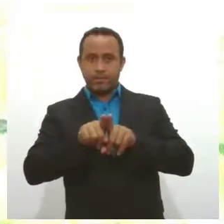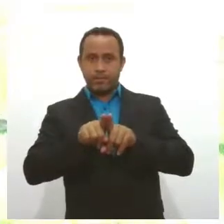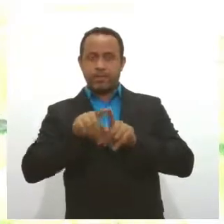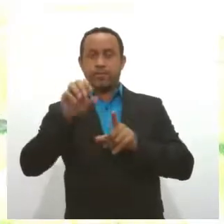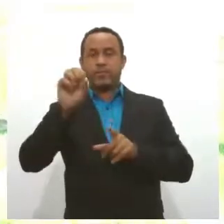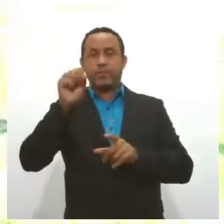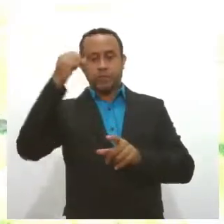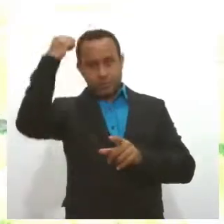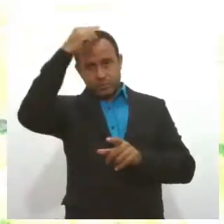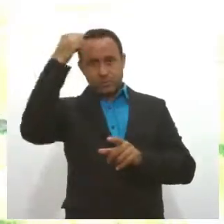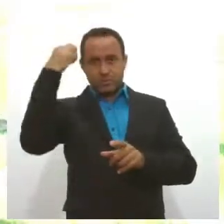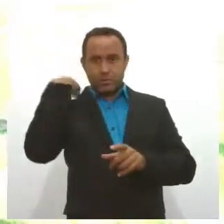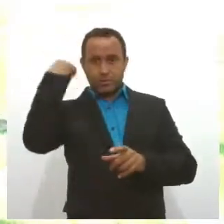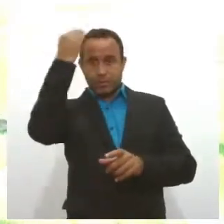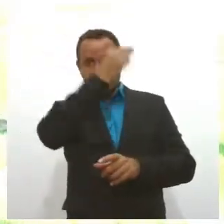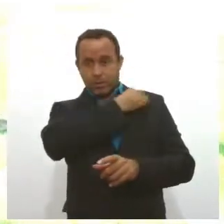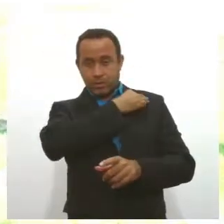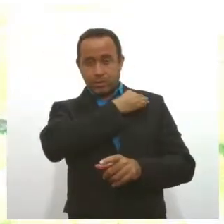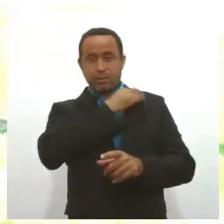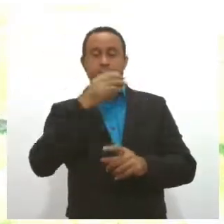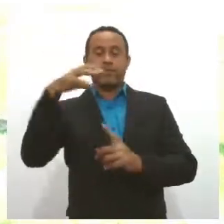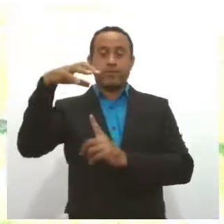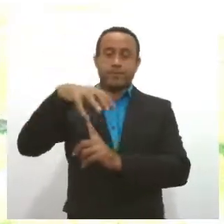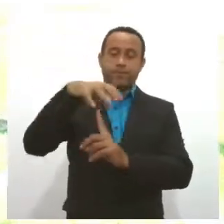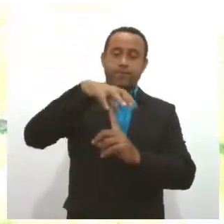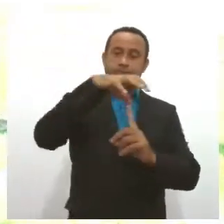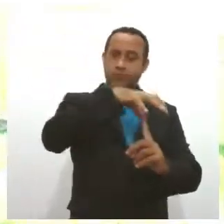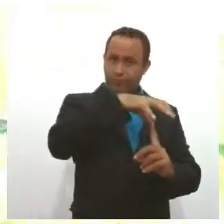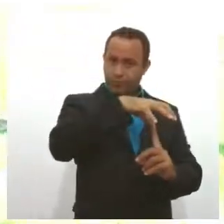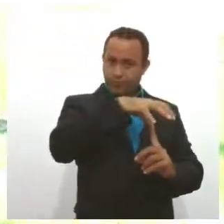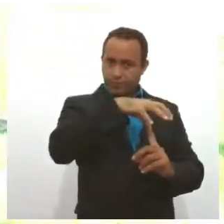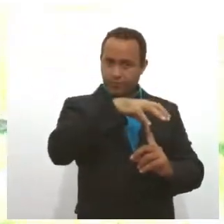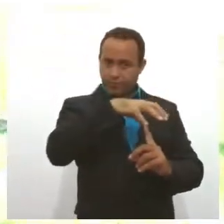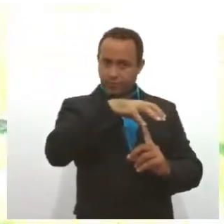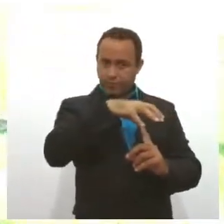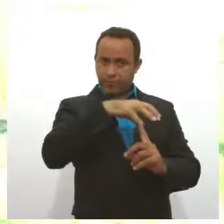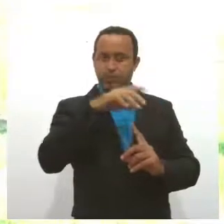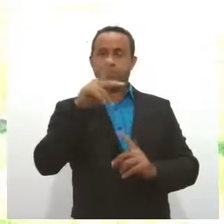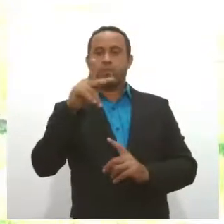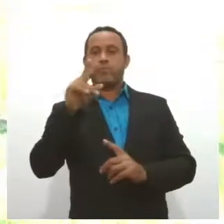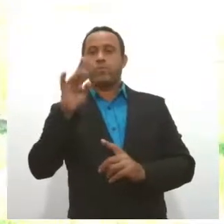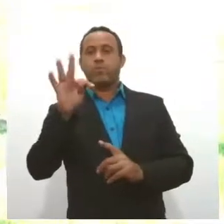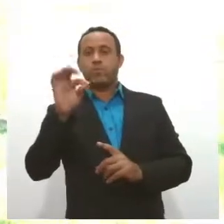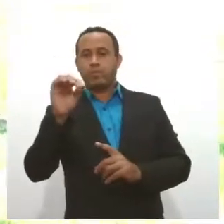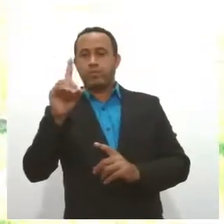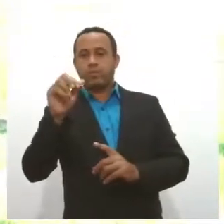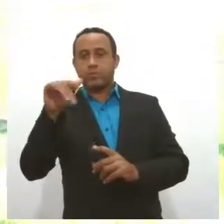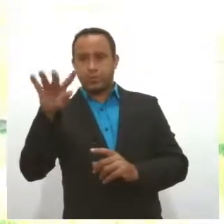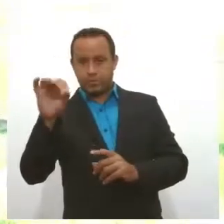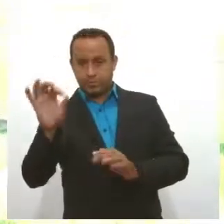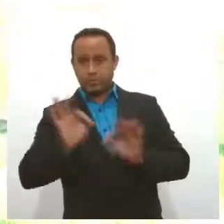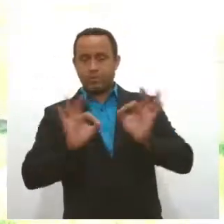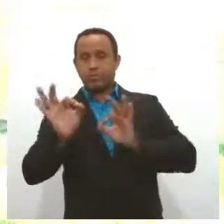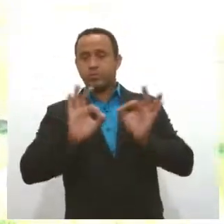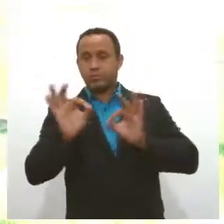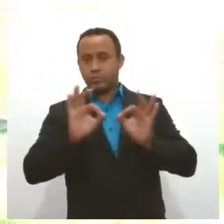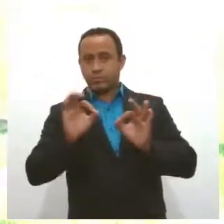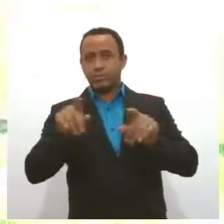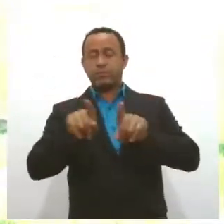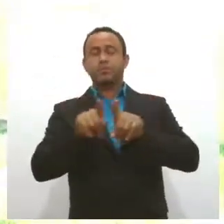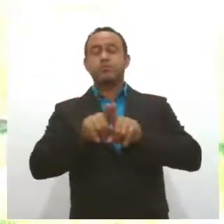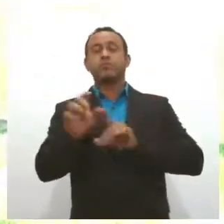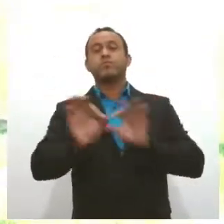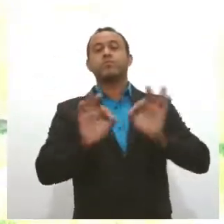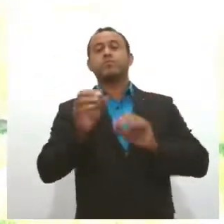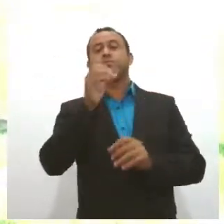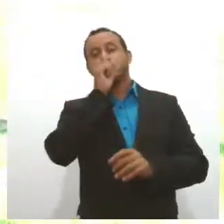Maria, a Feira do Porto Dantas. Então, essas feiras serão realizadas, e a do Bairro América serão realizadas no